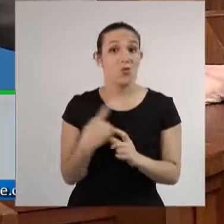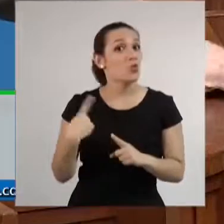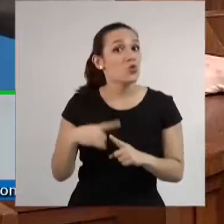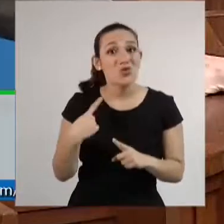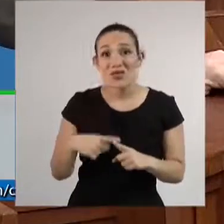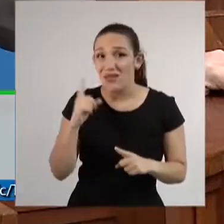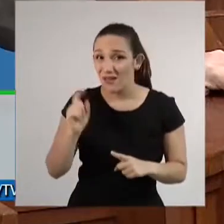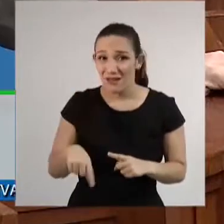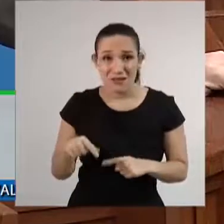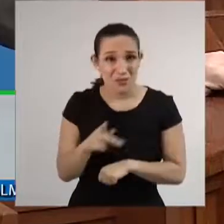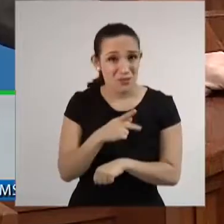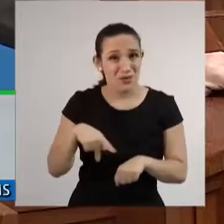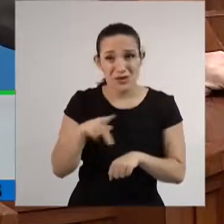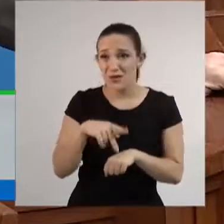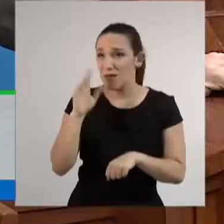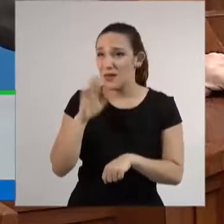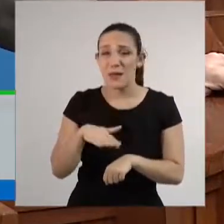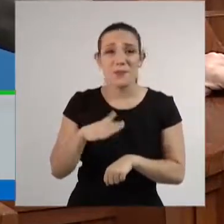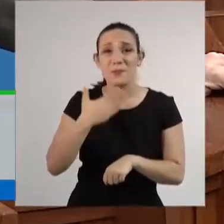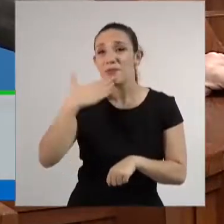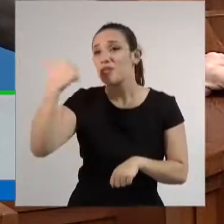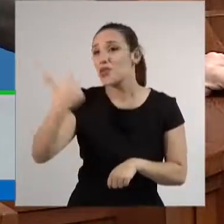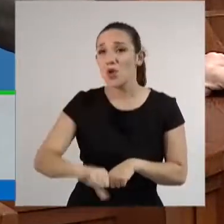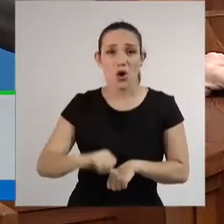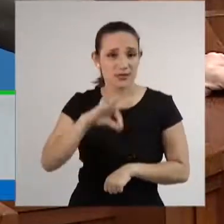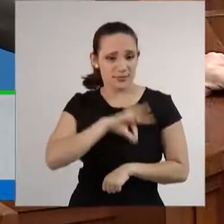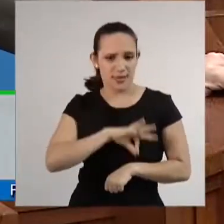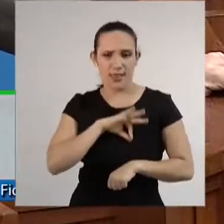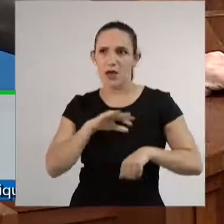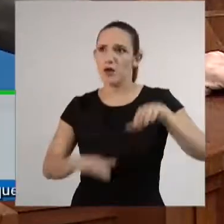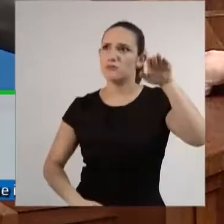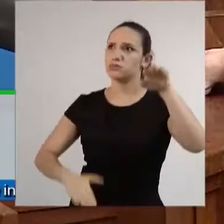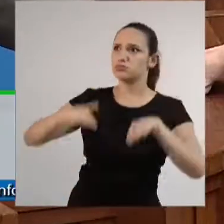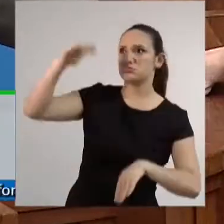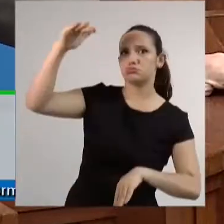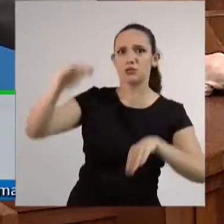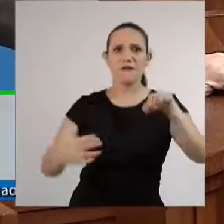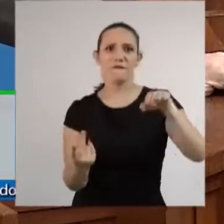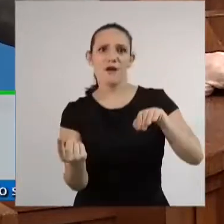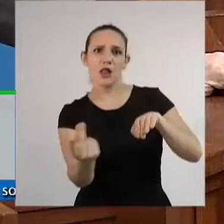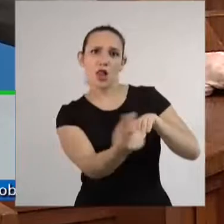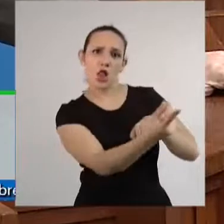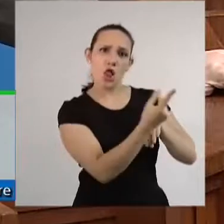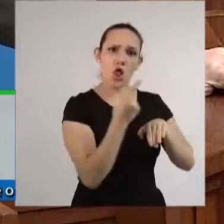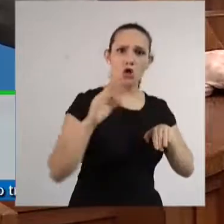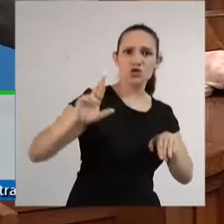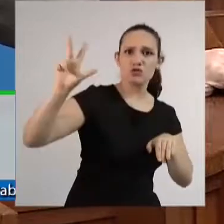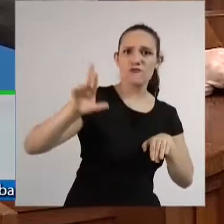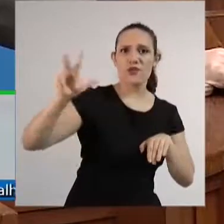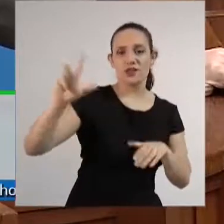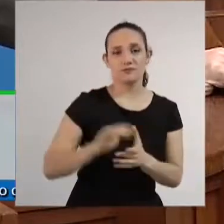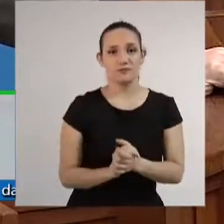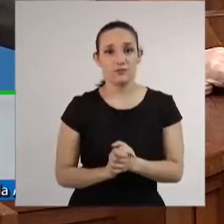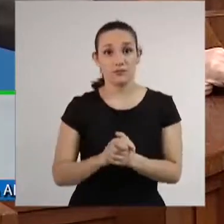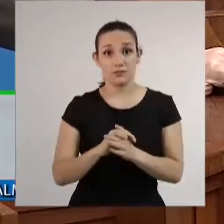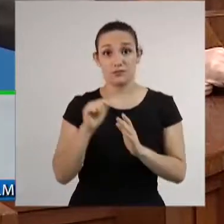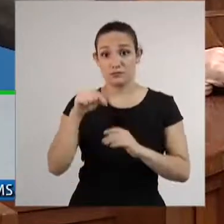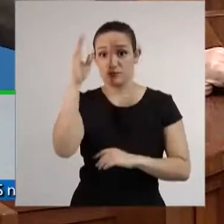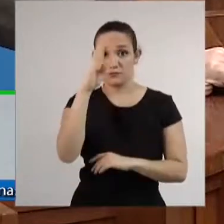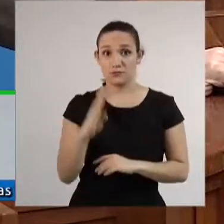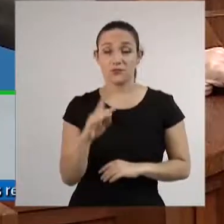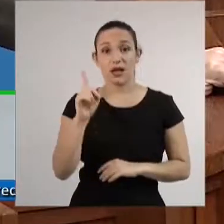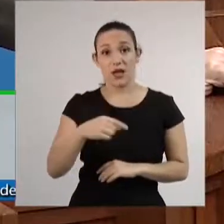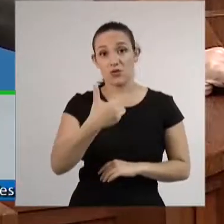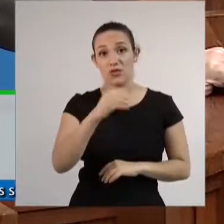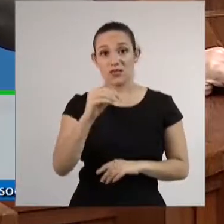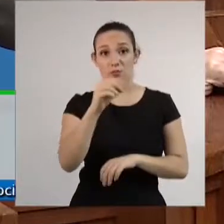mais vergonhosas distribuições de rendas do mundo. O Brasil é o 10º país mais desigual